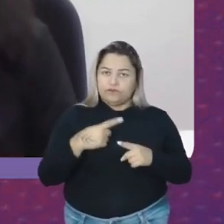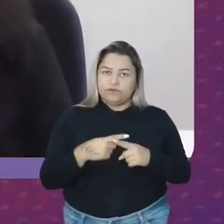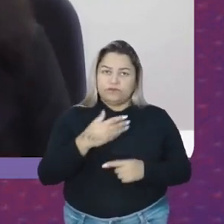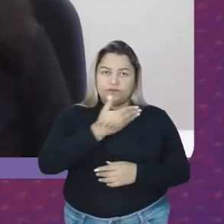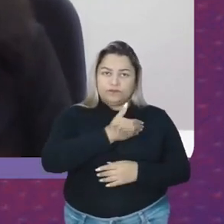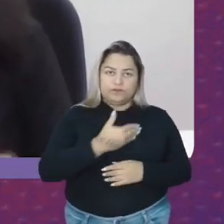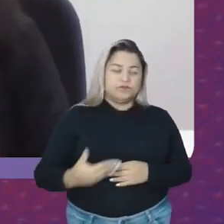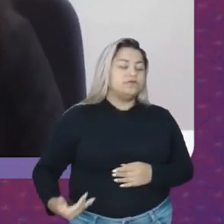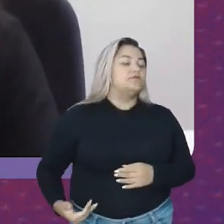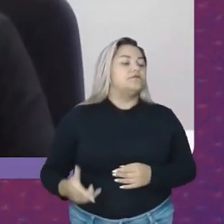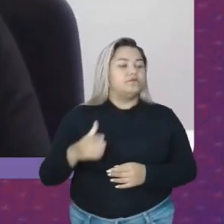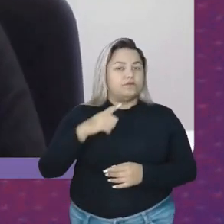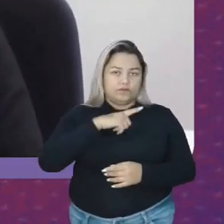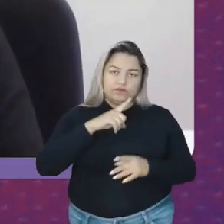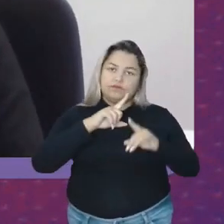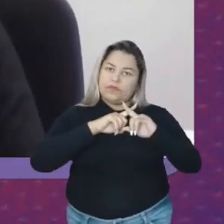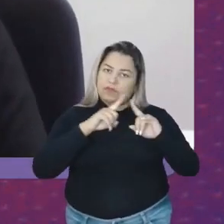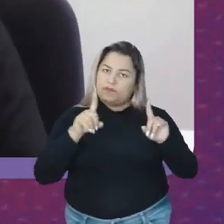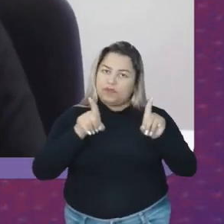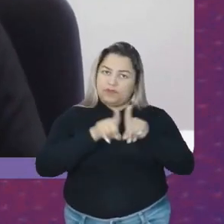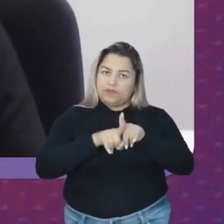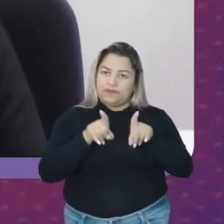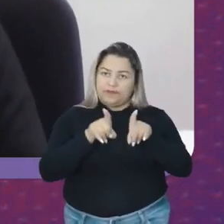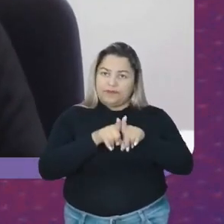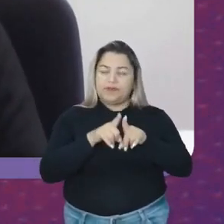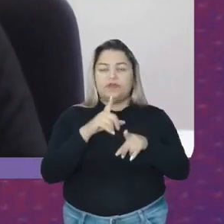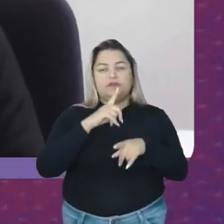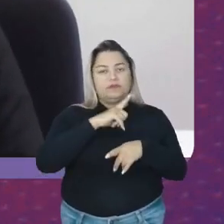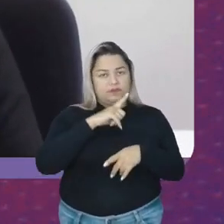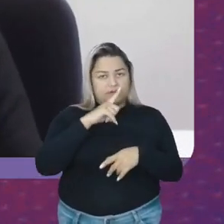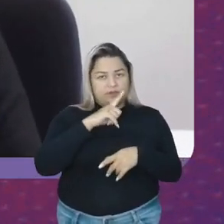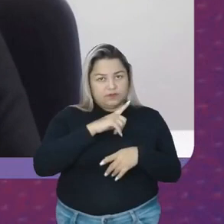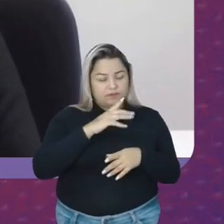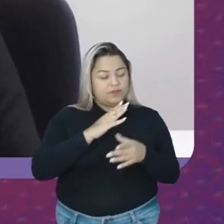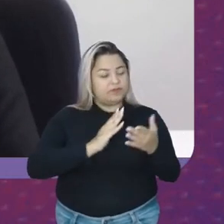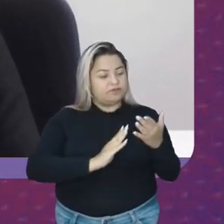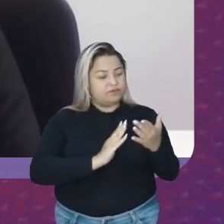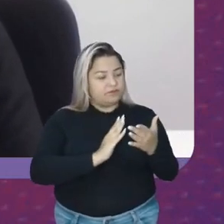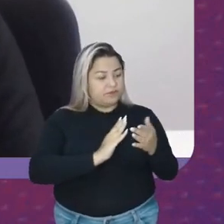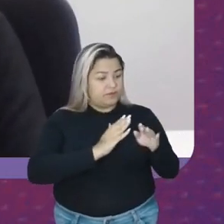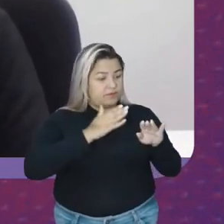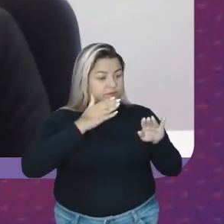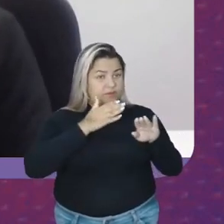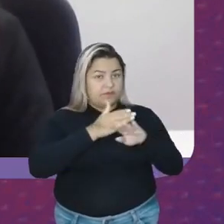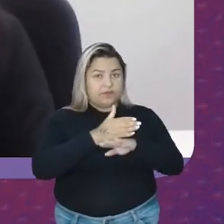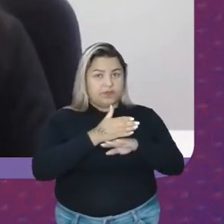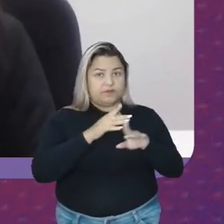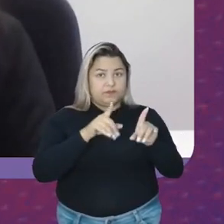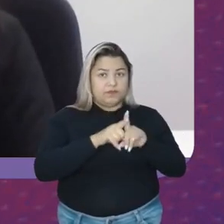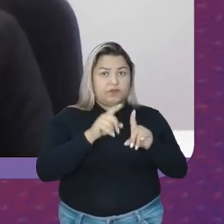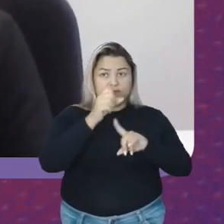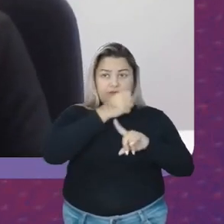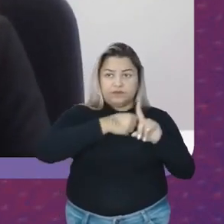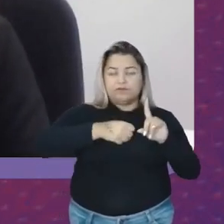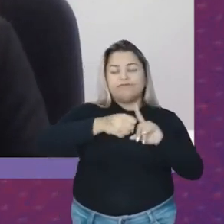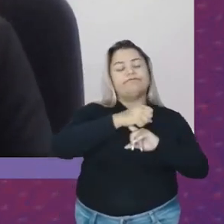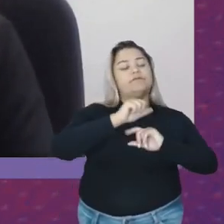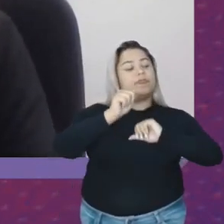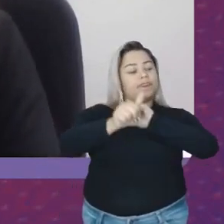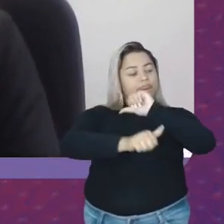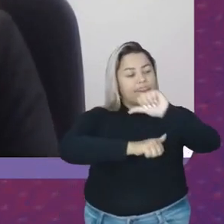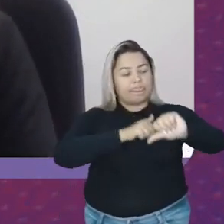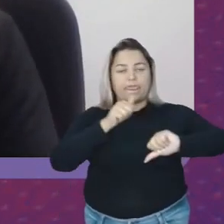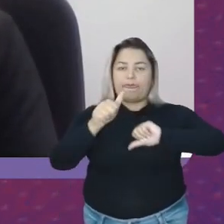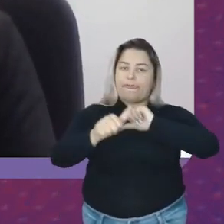momento de governo, mas também tem o momento da participação social, que é uma grande